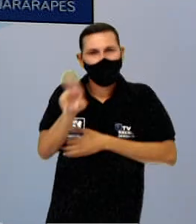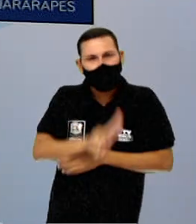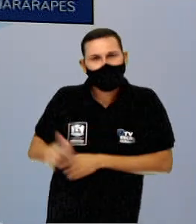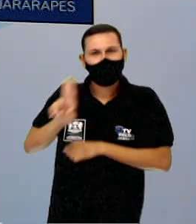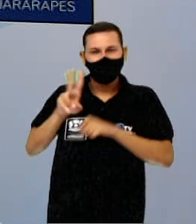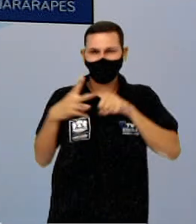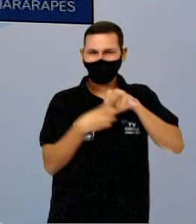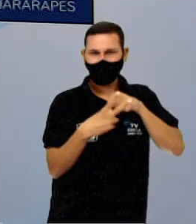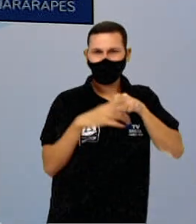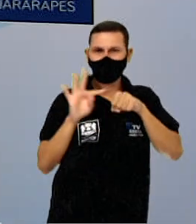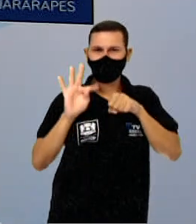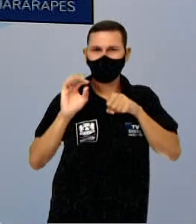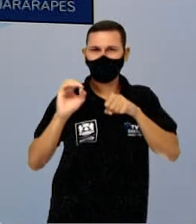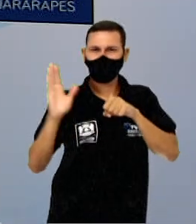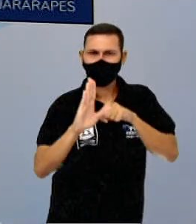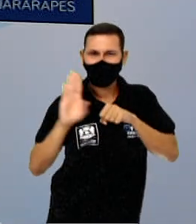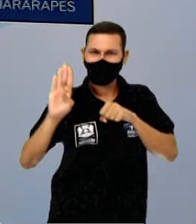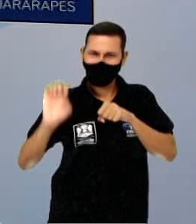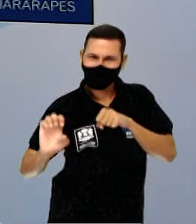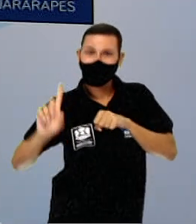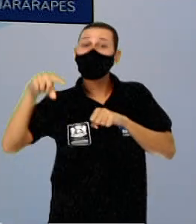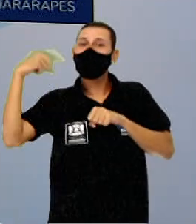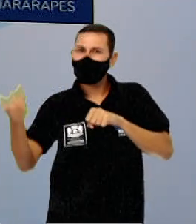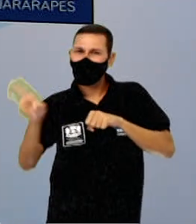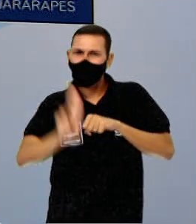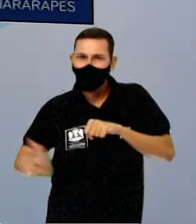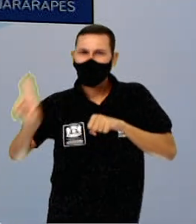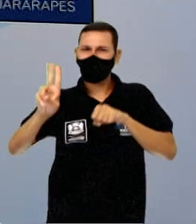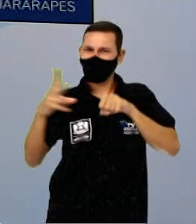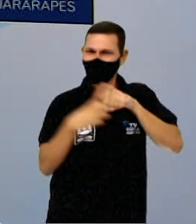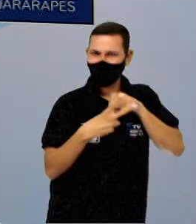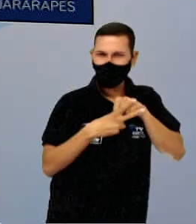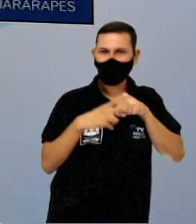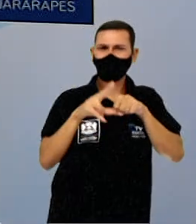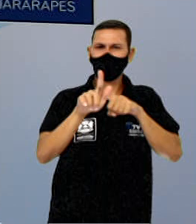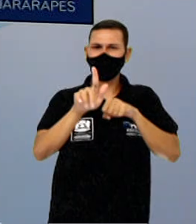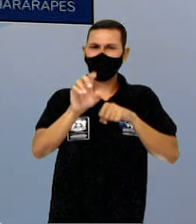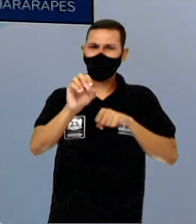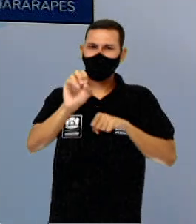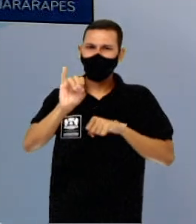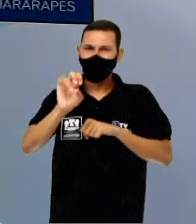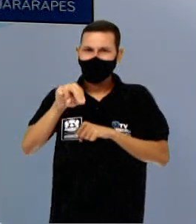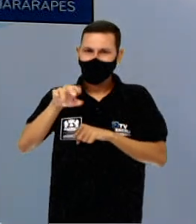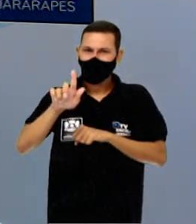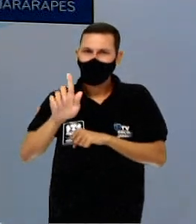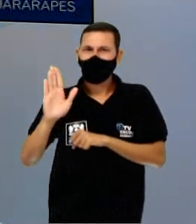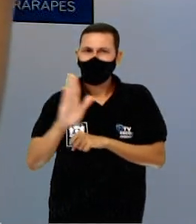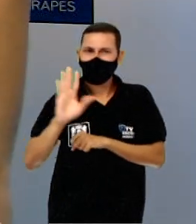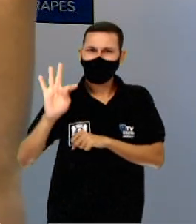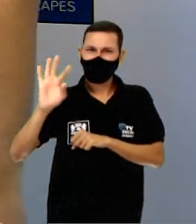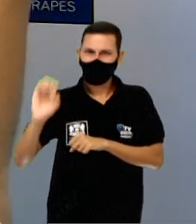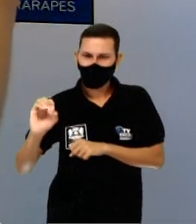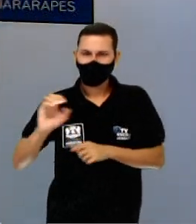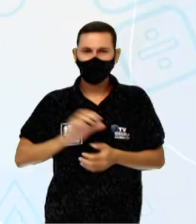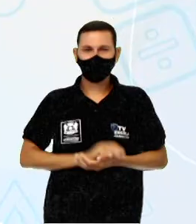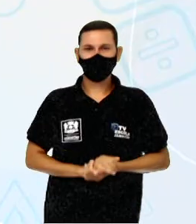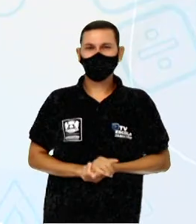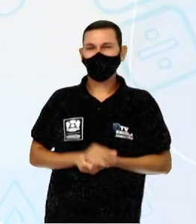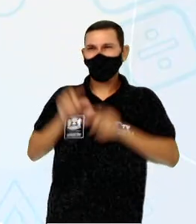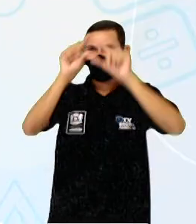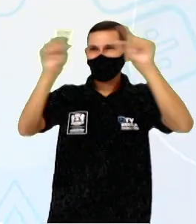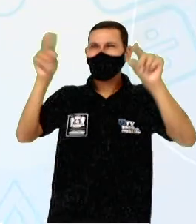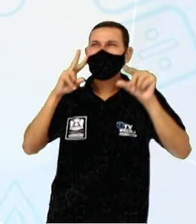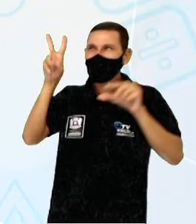seguido do going to certo vai ter um bebê in the Sky is closed